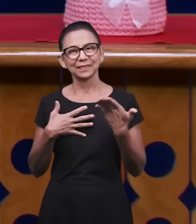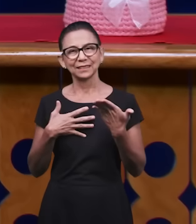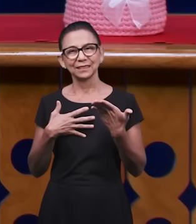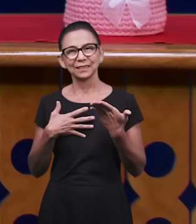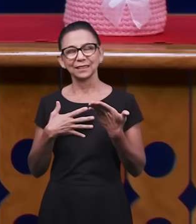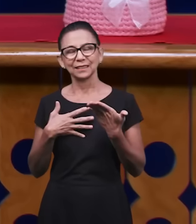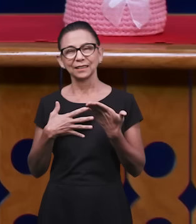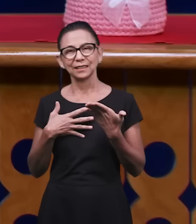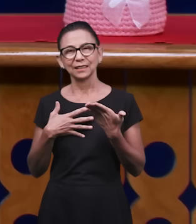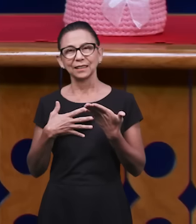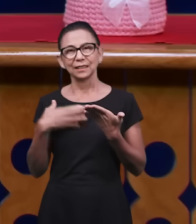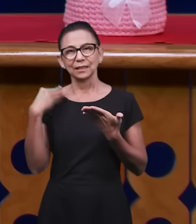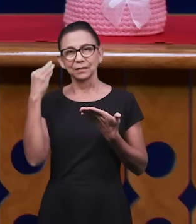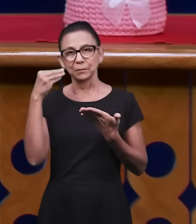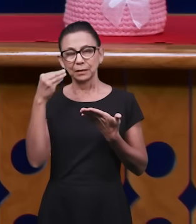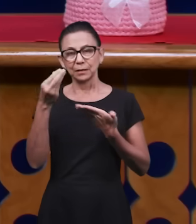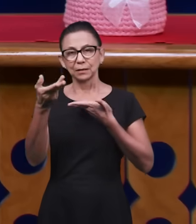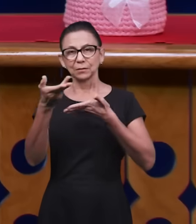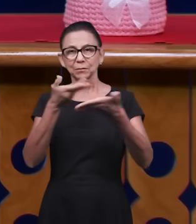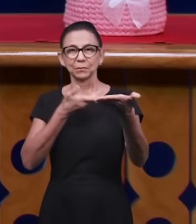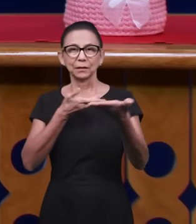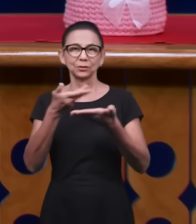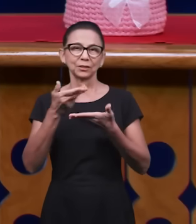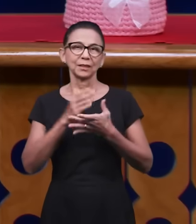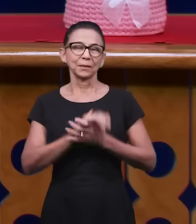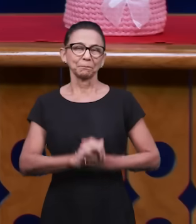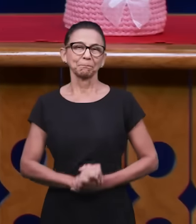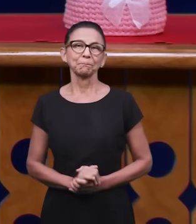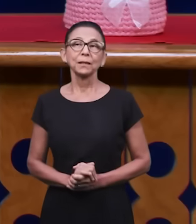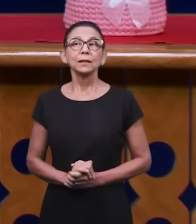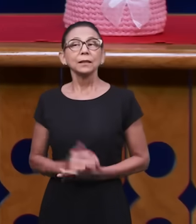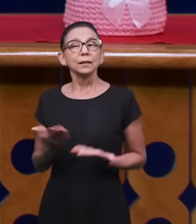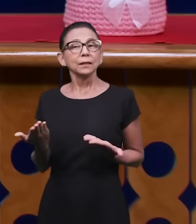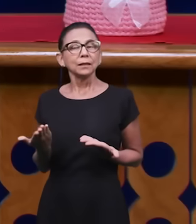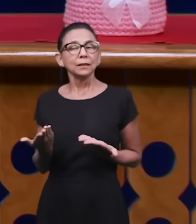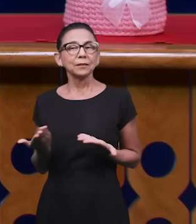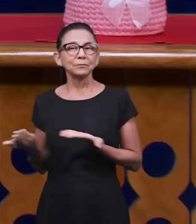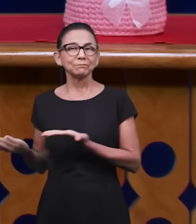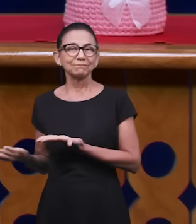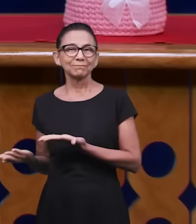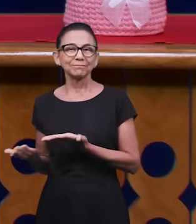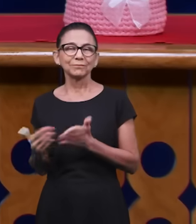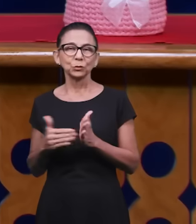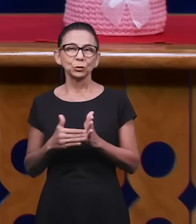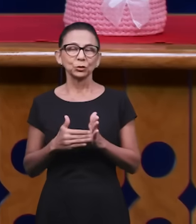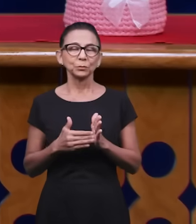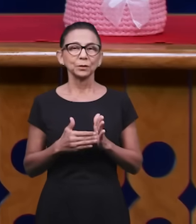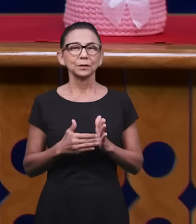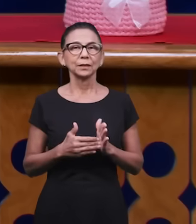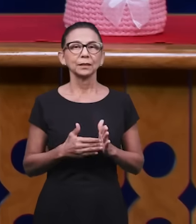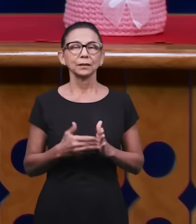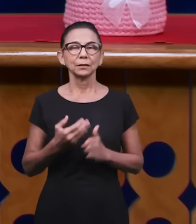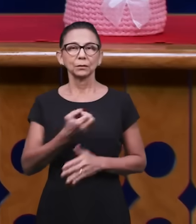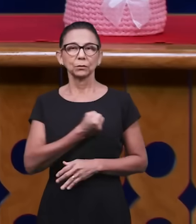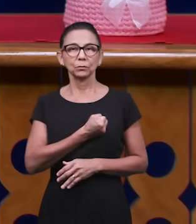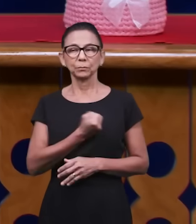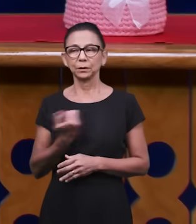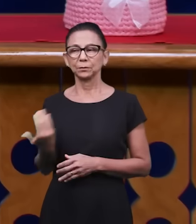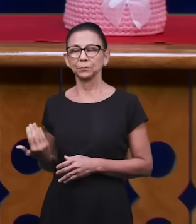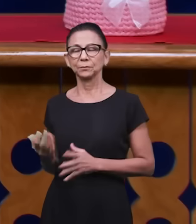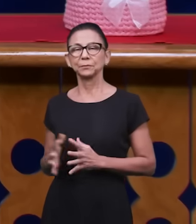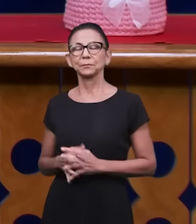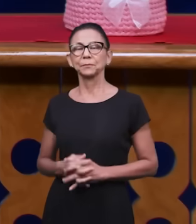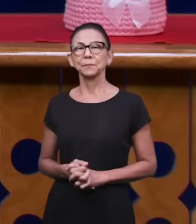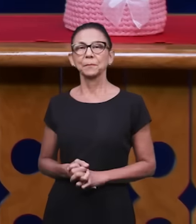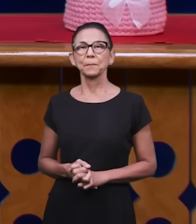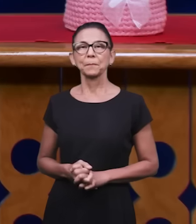grande de compartilhar aquilo que o Senhor lhe deu como experiência. E por fim, temos um telefone que também está projetado na tela,